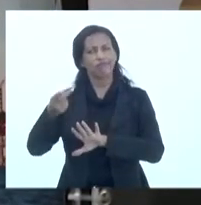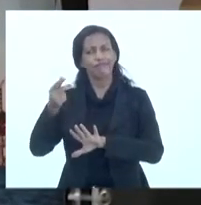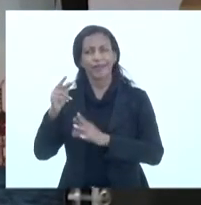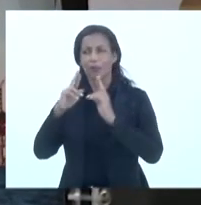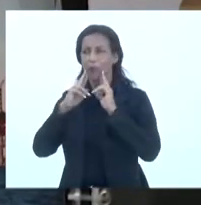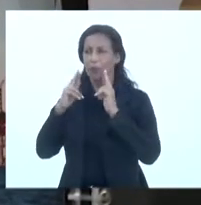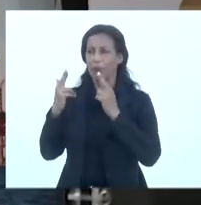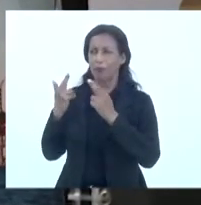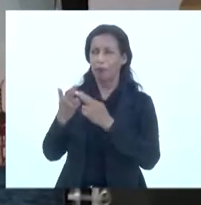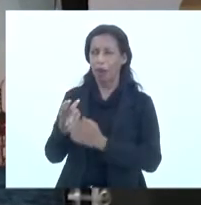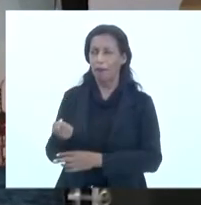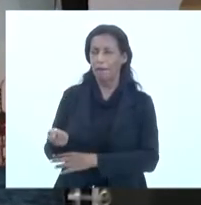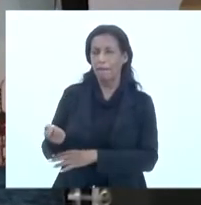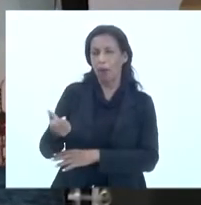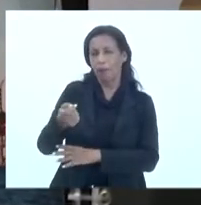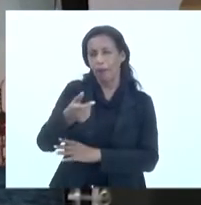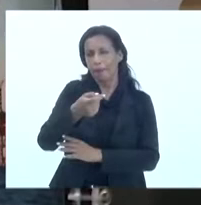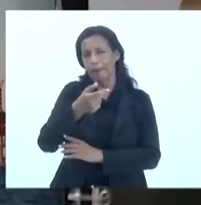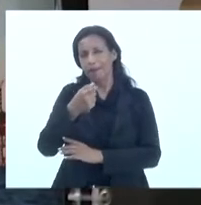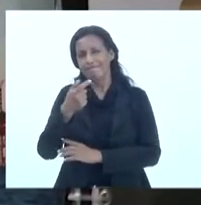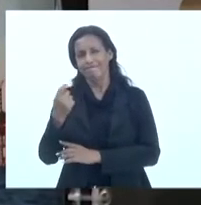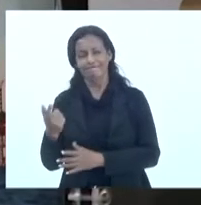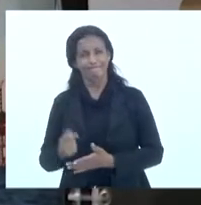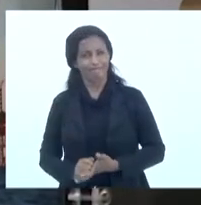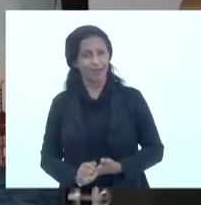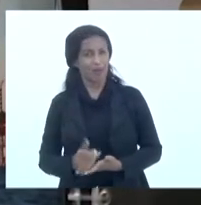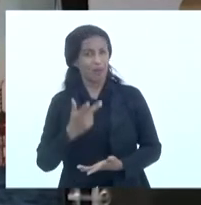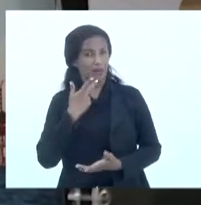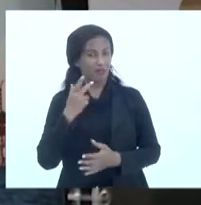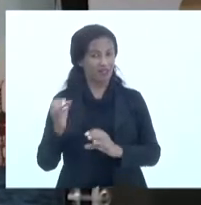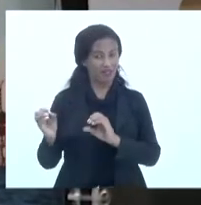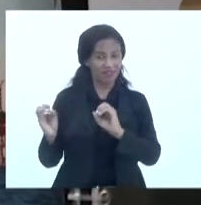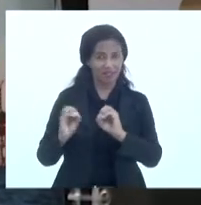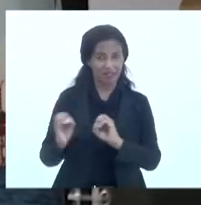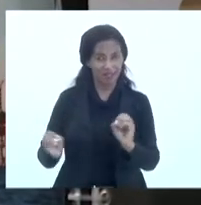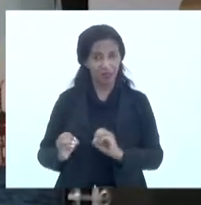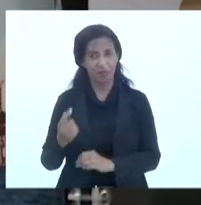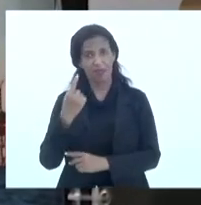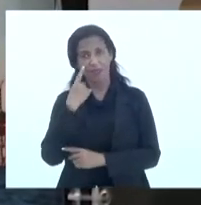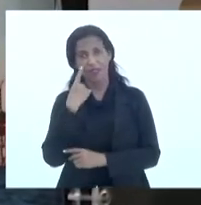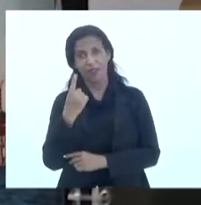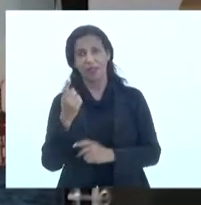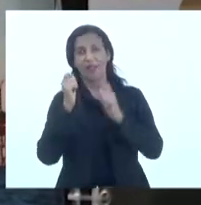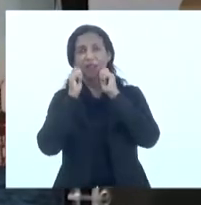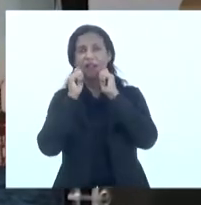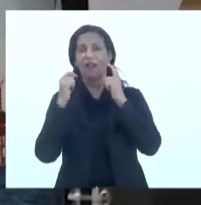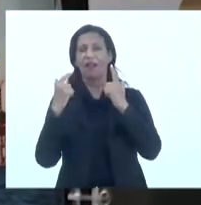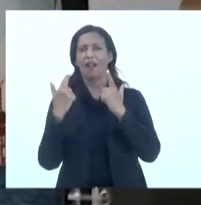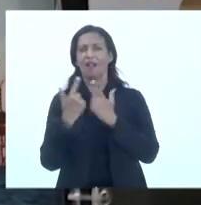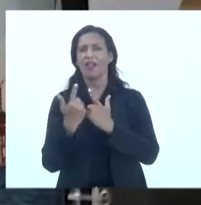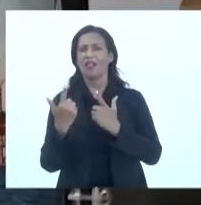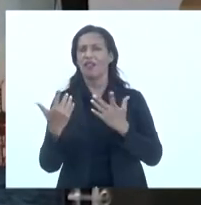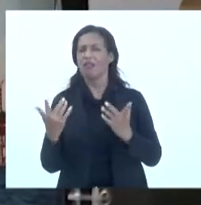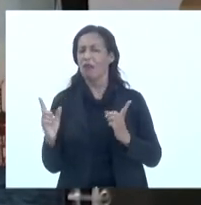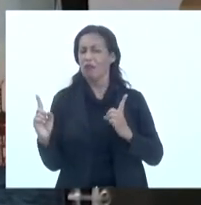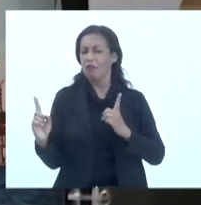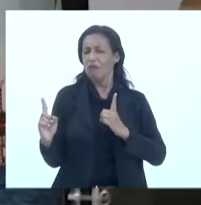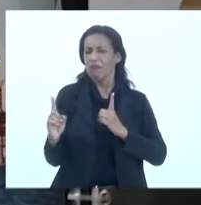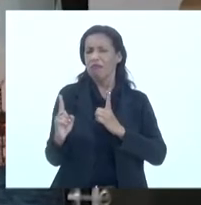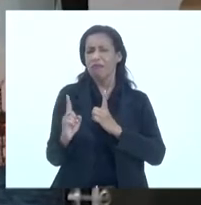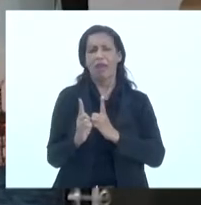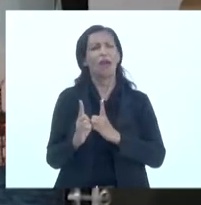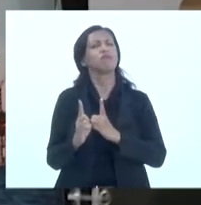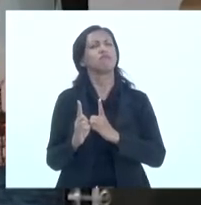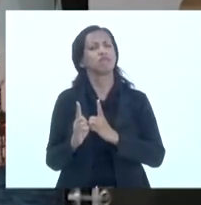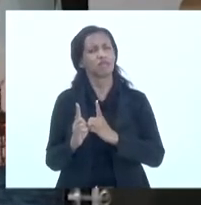sinceramente, pouquíssimas vezes, para não dizer nenhuma, eu vi a Alerge tão próxima